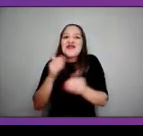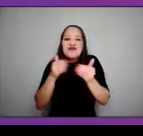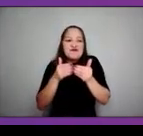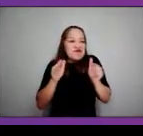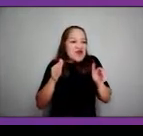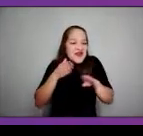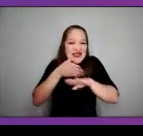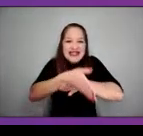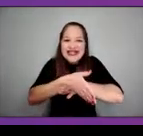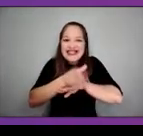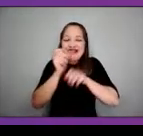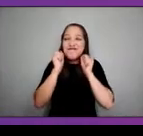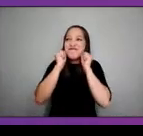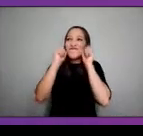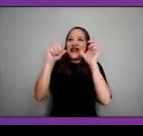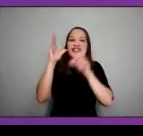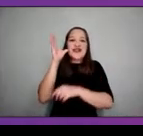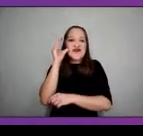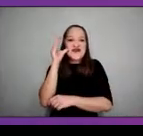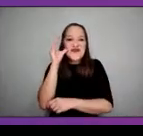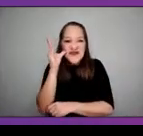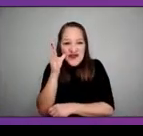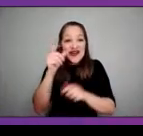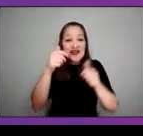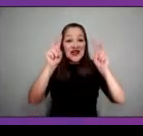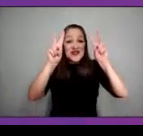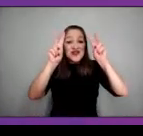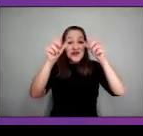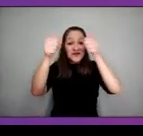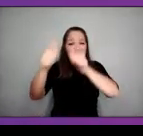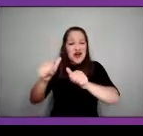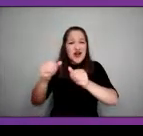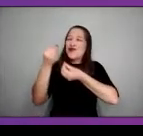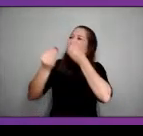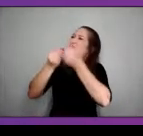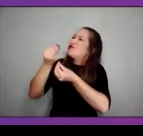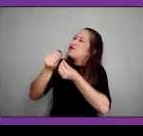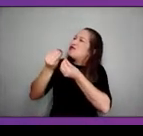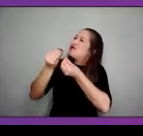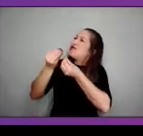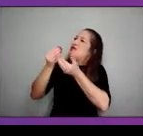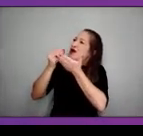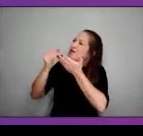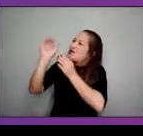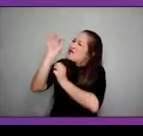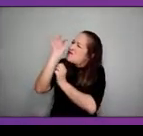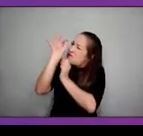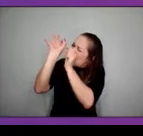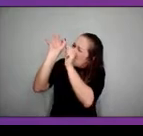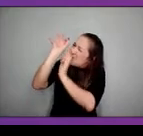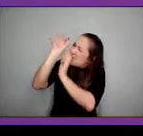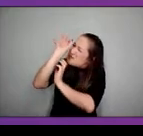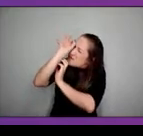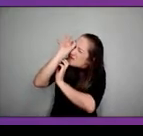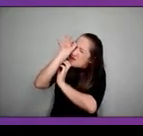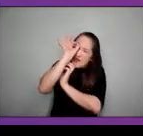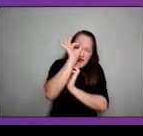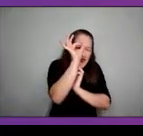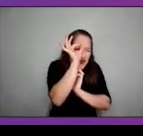desperta curiosidade sobre a questão da imagem como é que pode imagem acontecer a partir de um furinho e tudo mais né